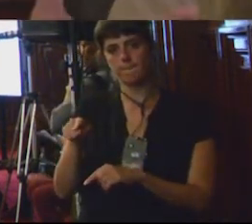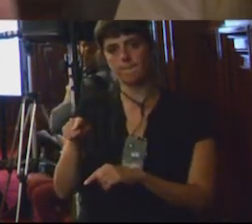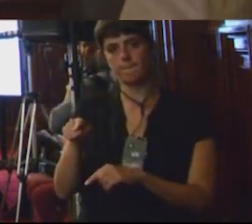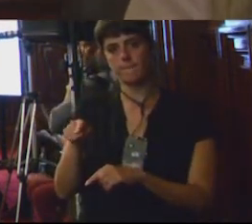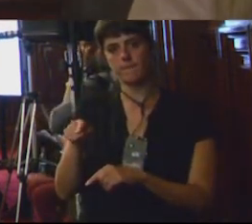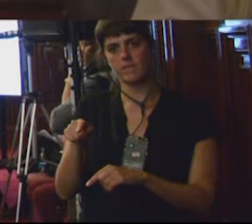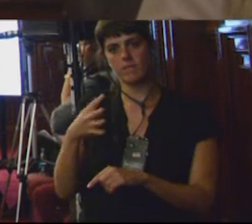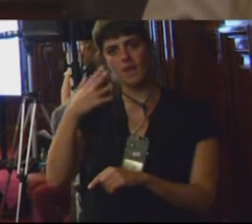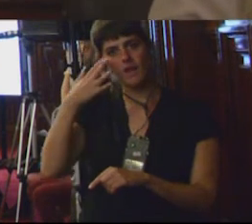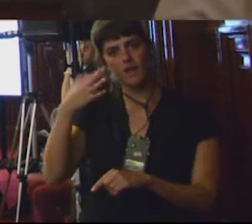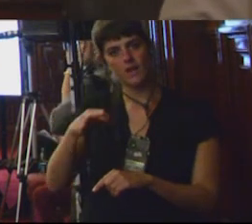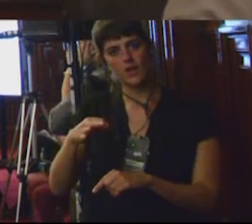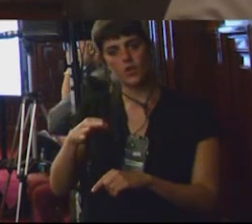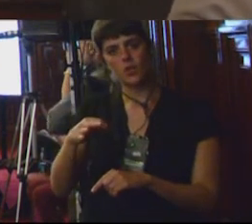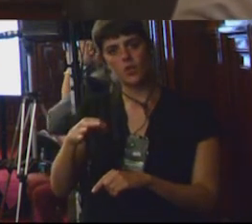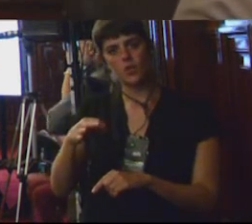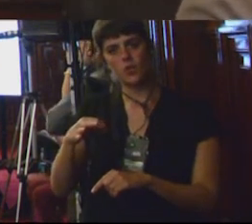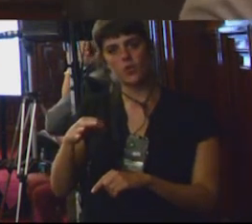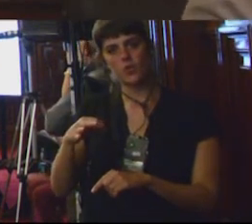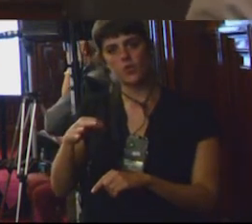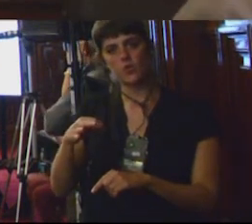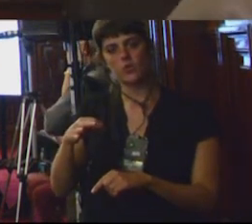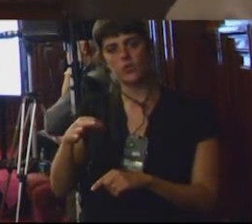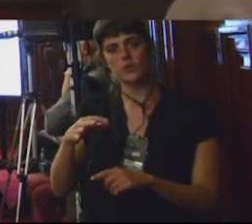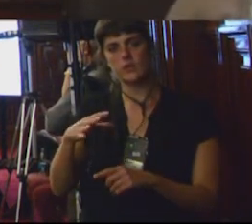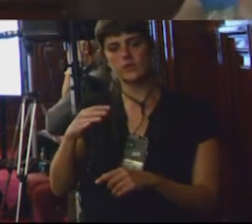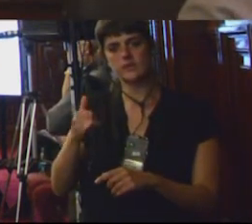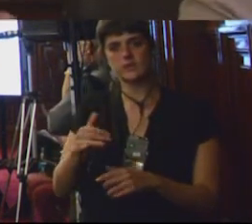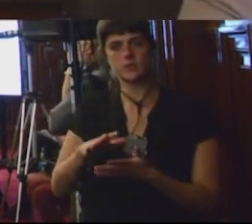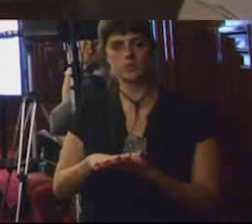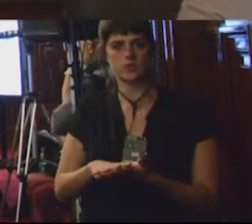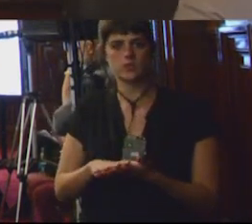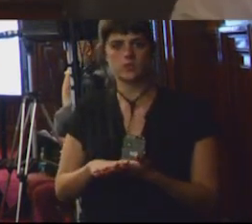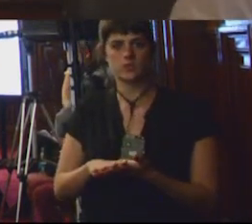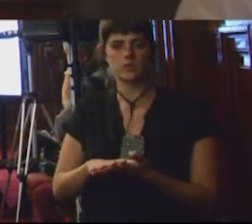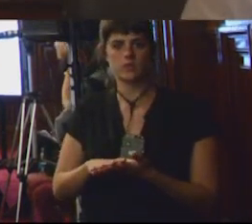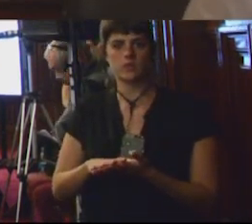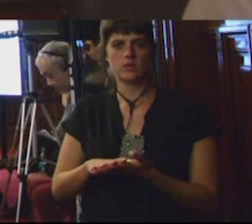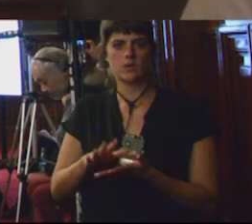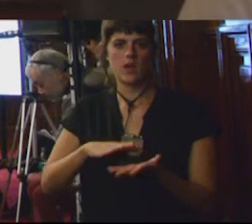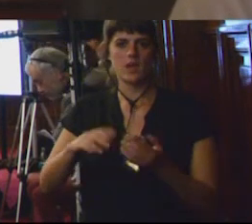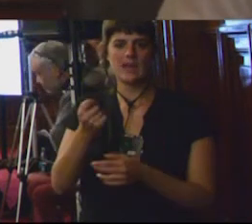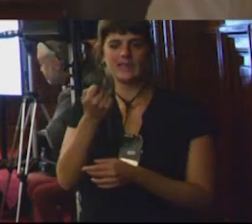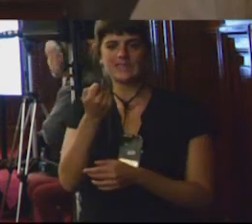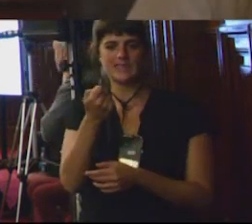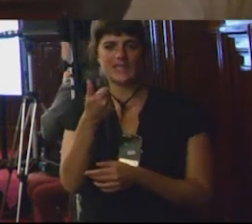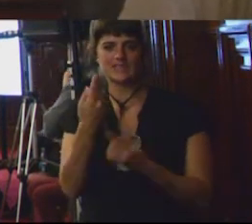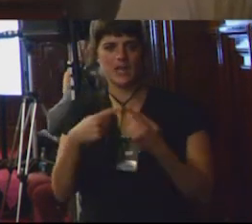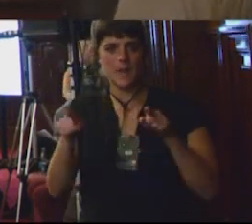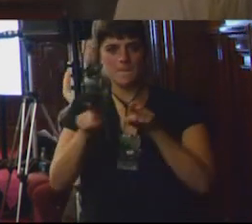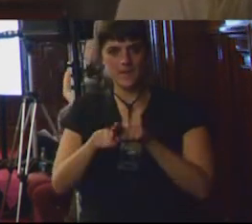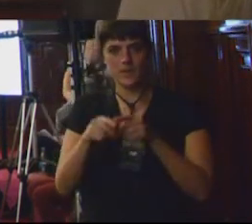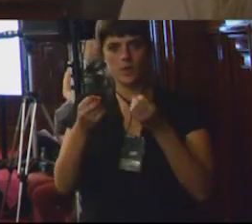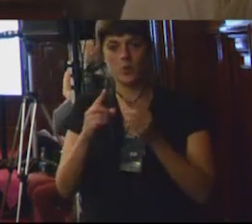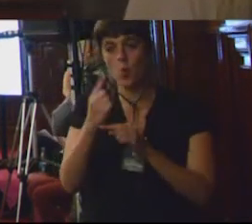numa seara e sobre esse procedimento, por um voto, melhor, por um empate, não foi instaurado um processo